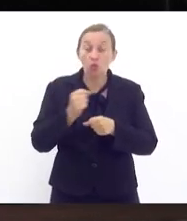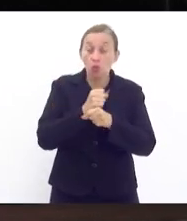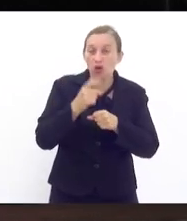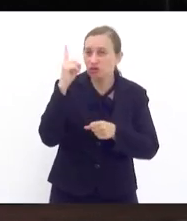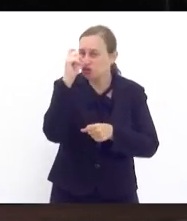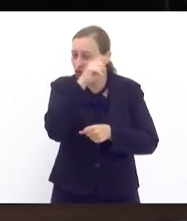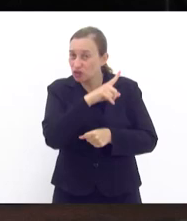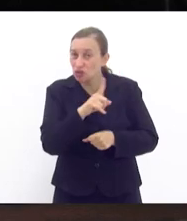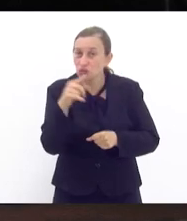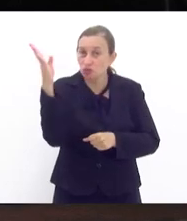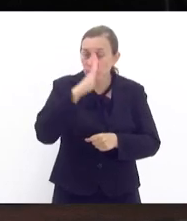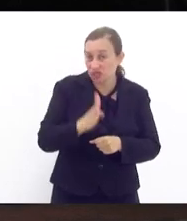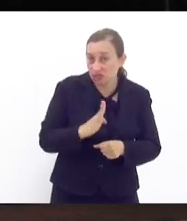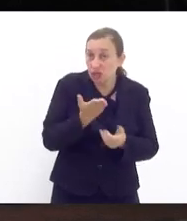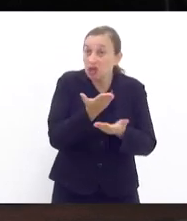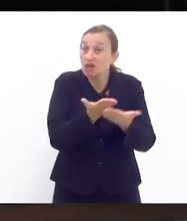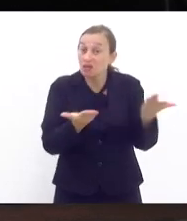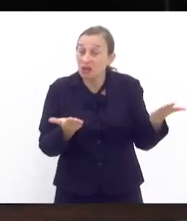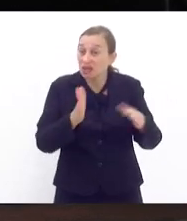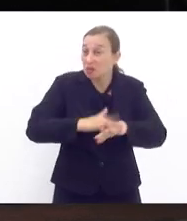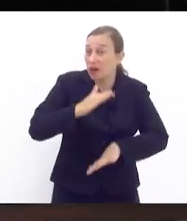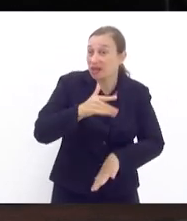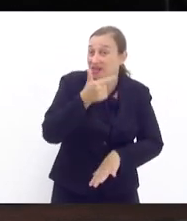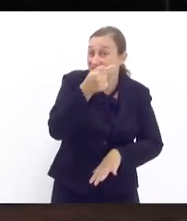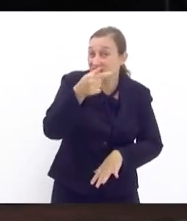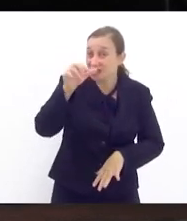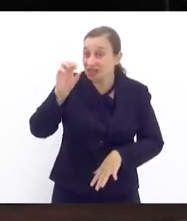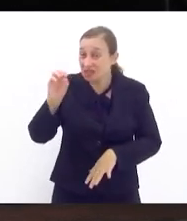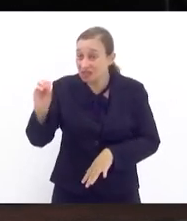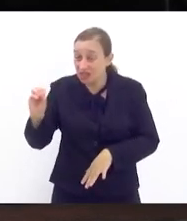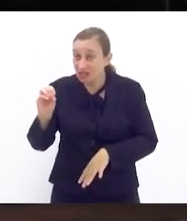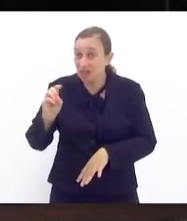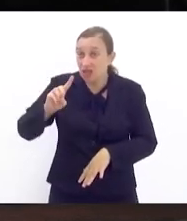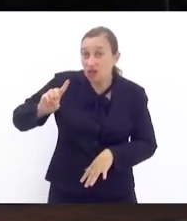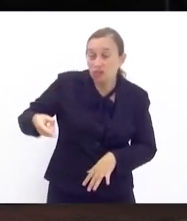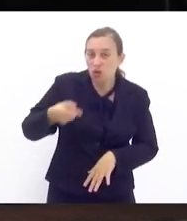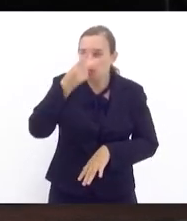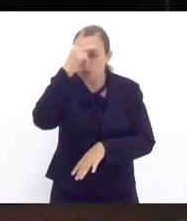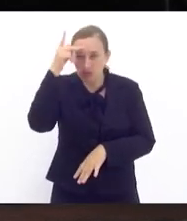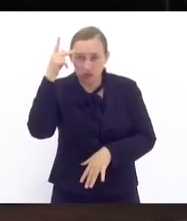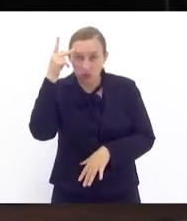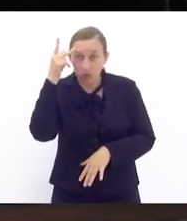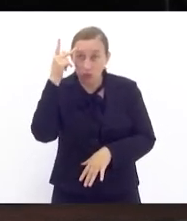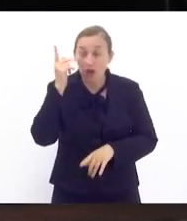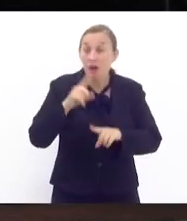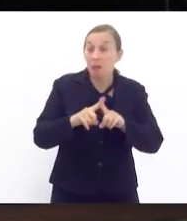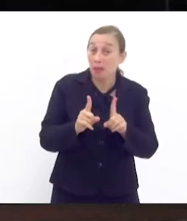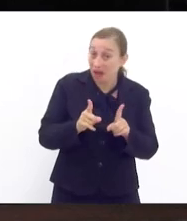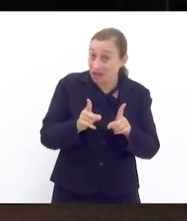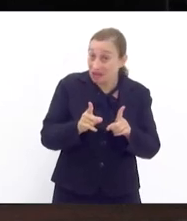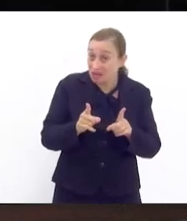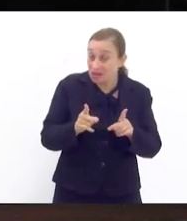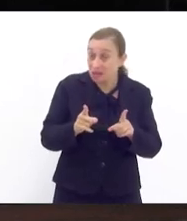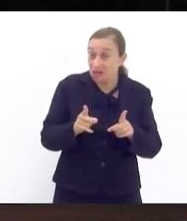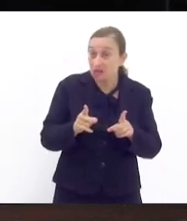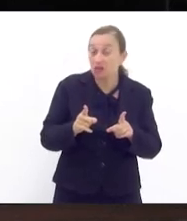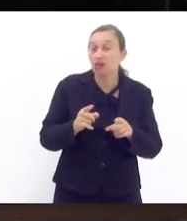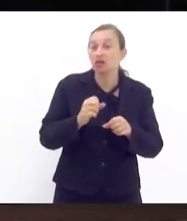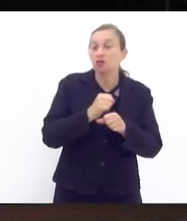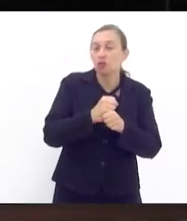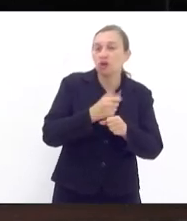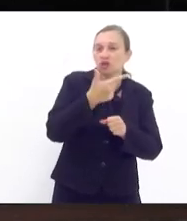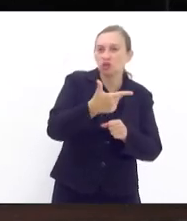no Brasil, em que perdemos mais de 700 mil vidas, mas a partir de 2021